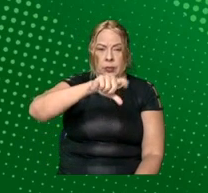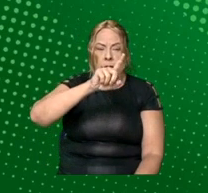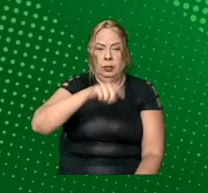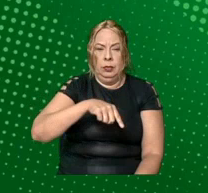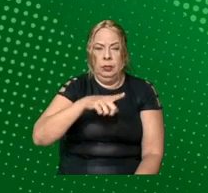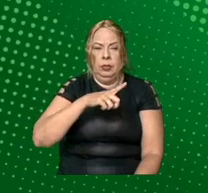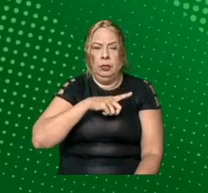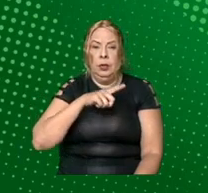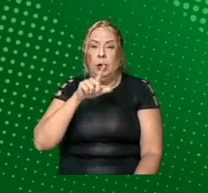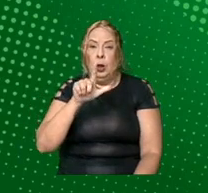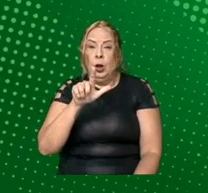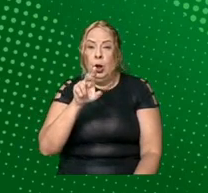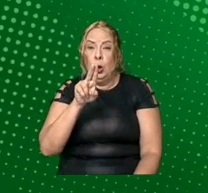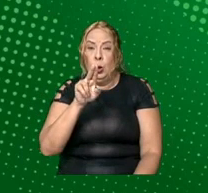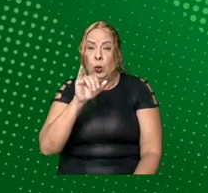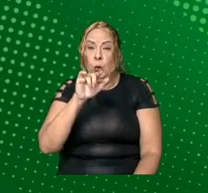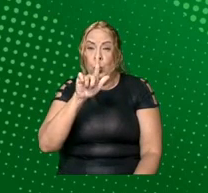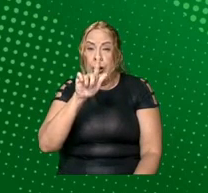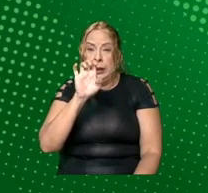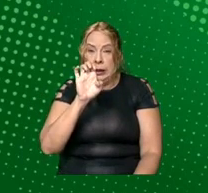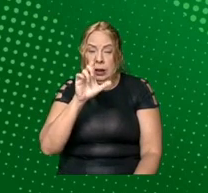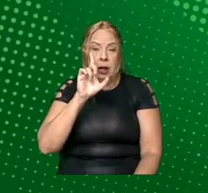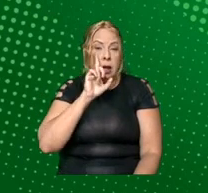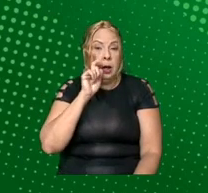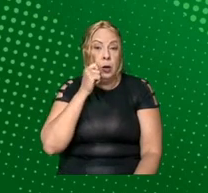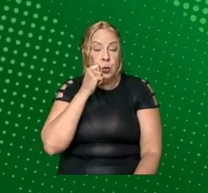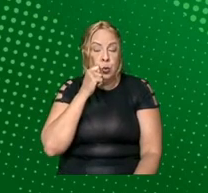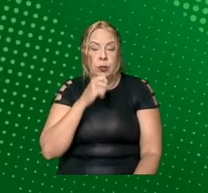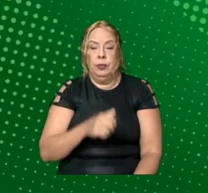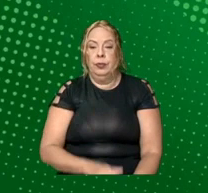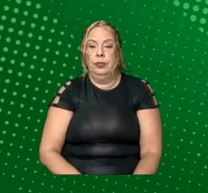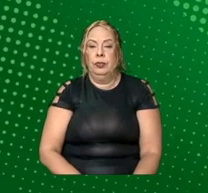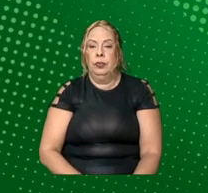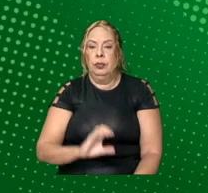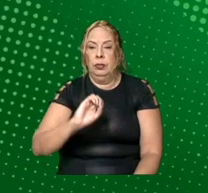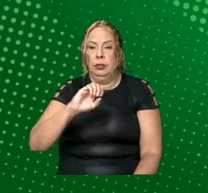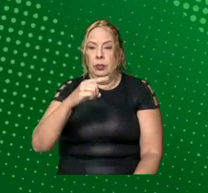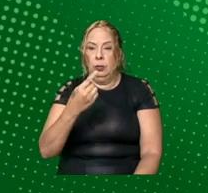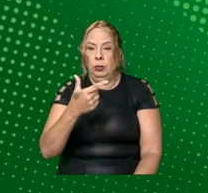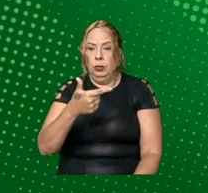pelo aplicativo, leva R$500. E R$500 para o título